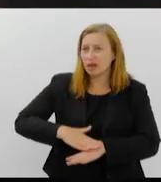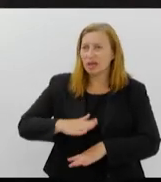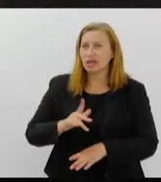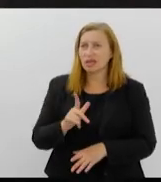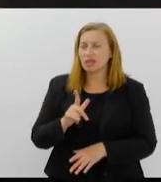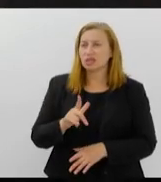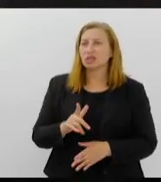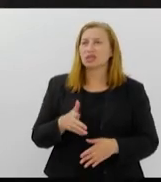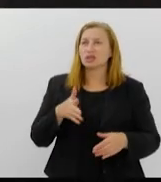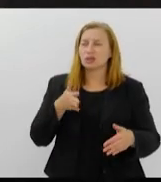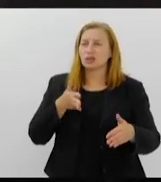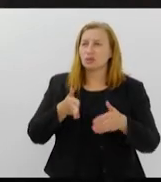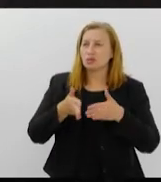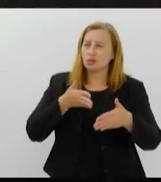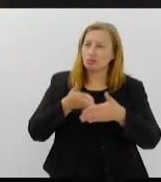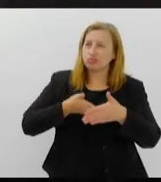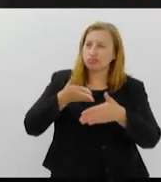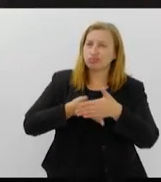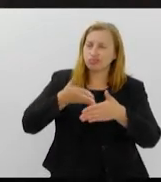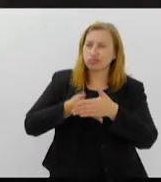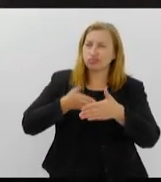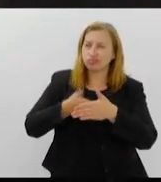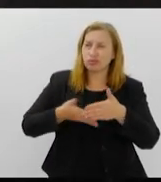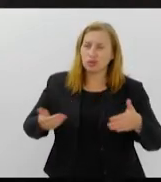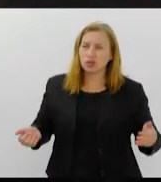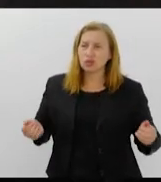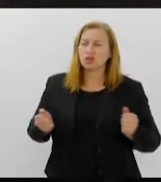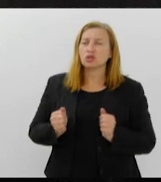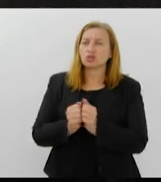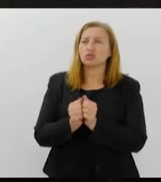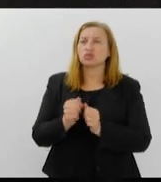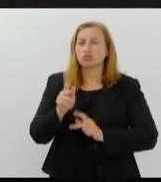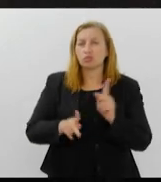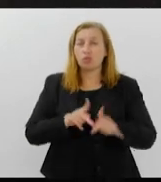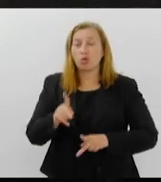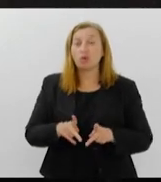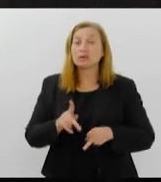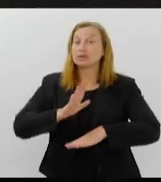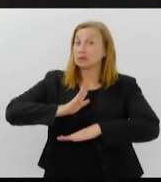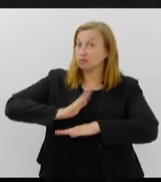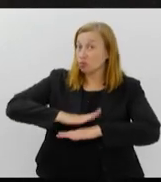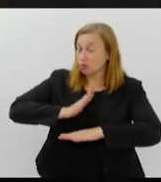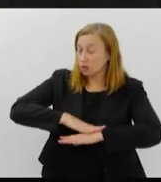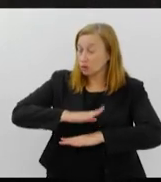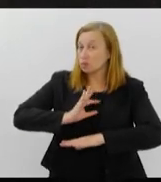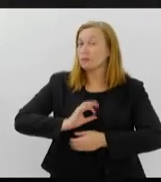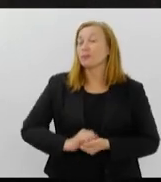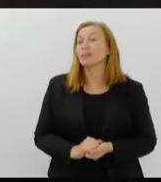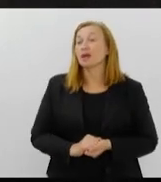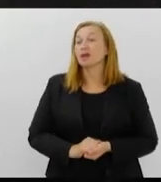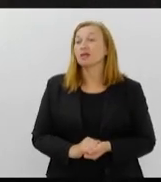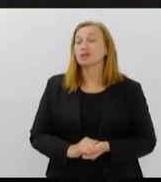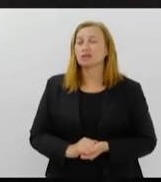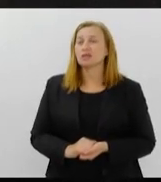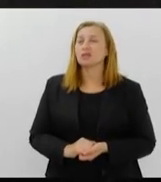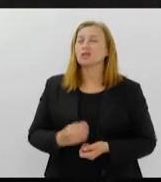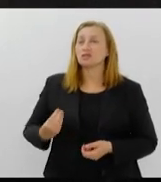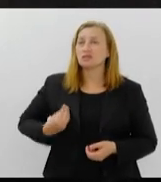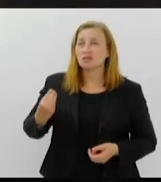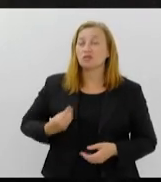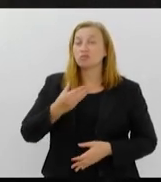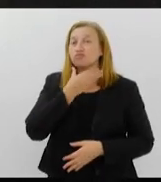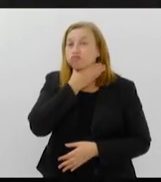o acesso desse bem ao conjunto da população. Nesse momento mesmo, a gente vive uma crise